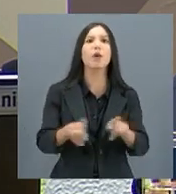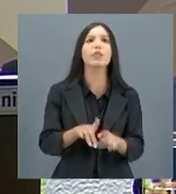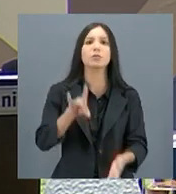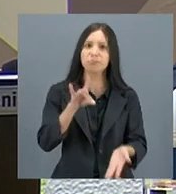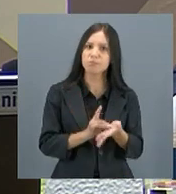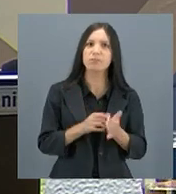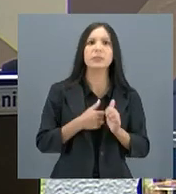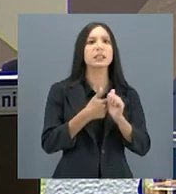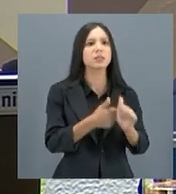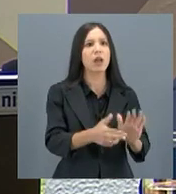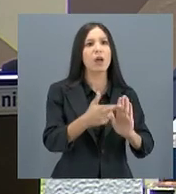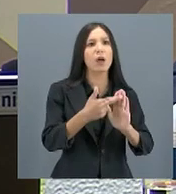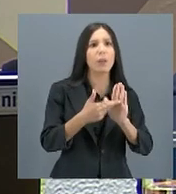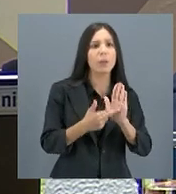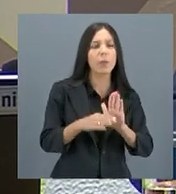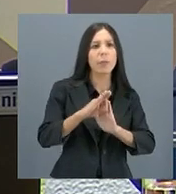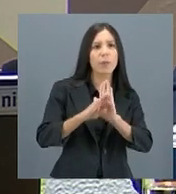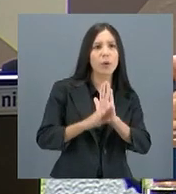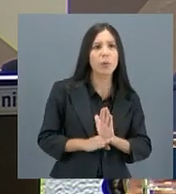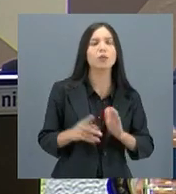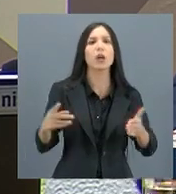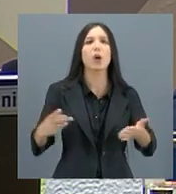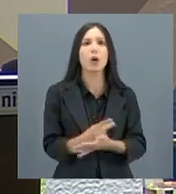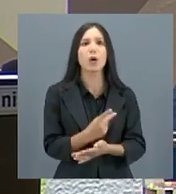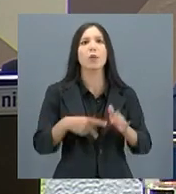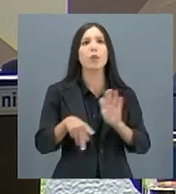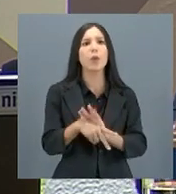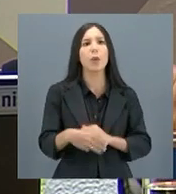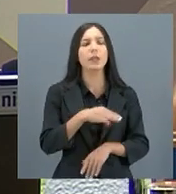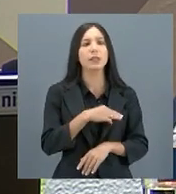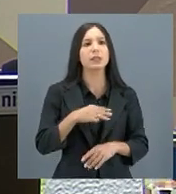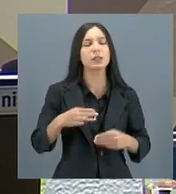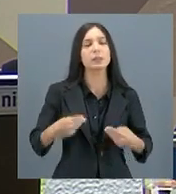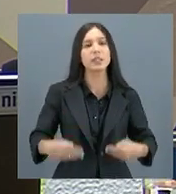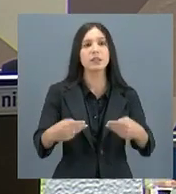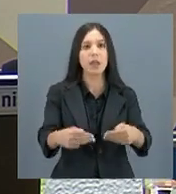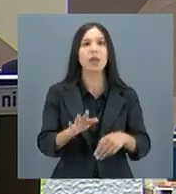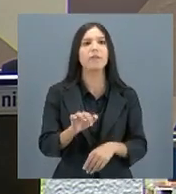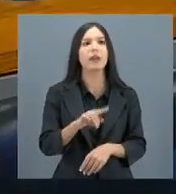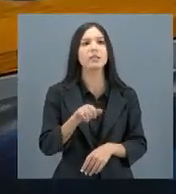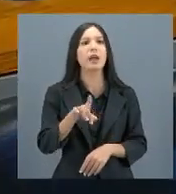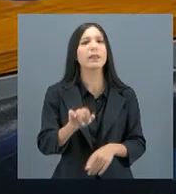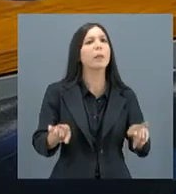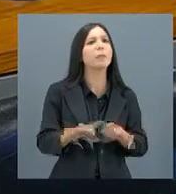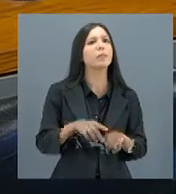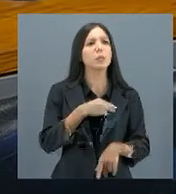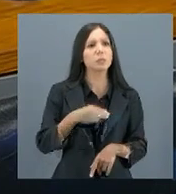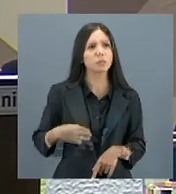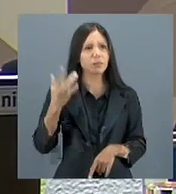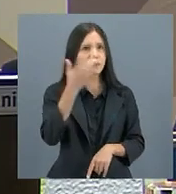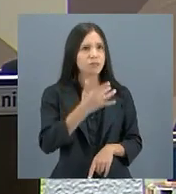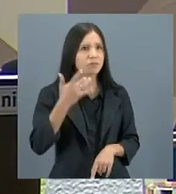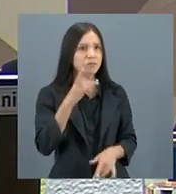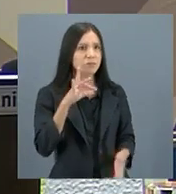exatos termos do protocolo para esse tipo de situação estipulado pelo Ministério da Fazenda, onde eu estava alocado. E o ministro Haddad, o senhor acha que prevaricou? De